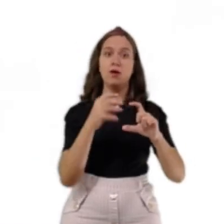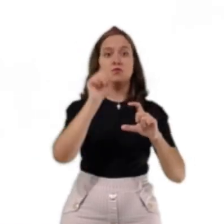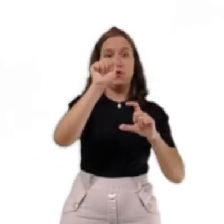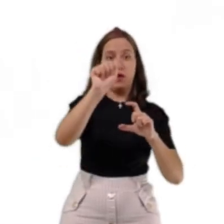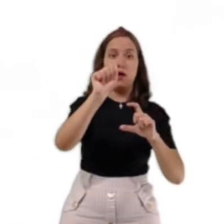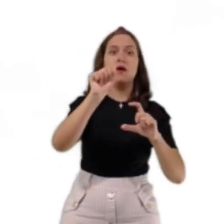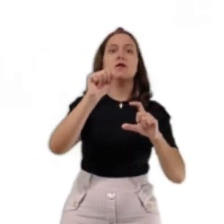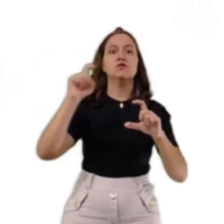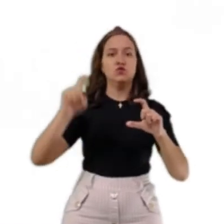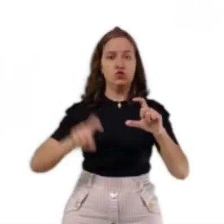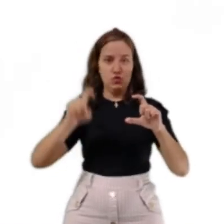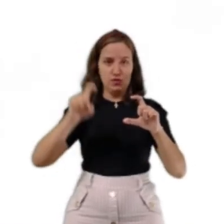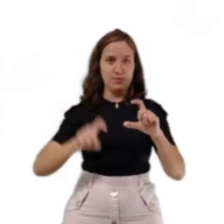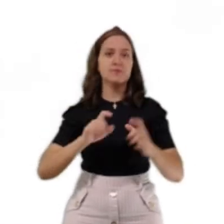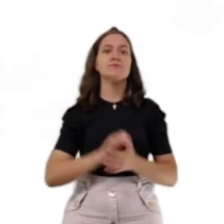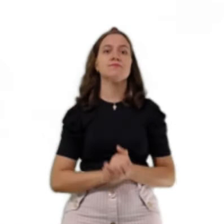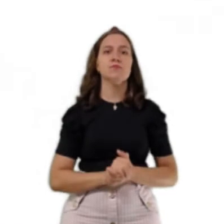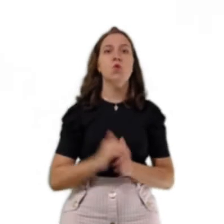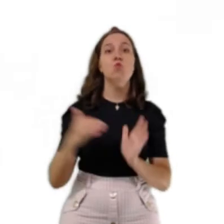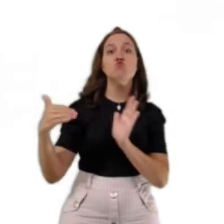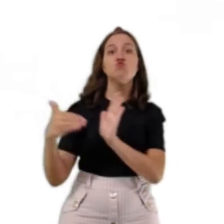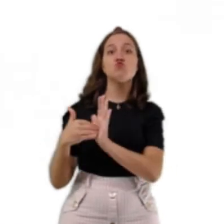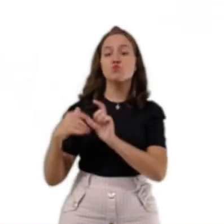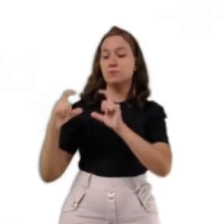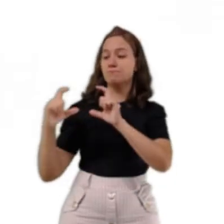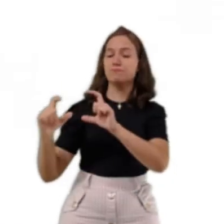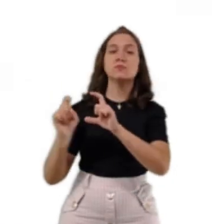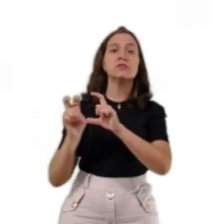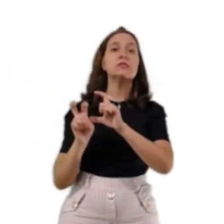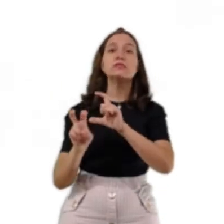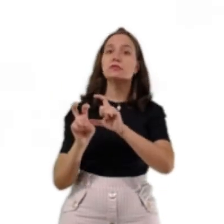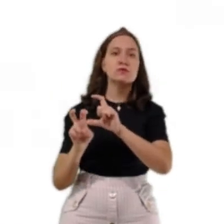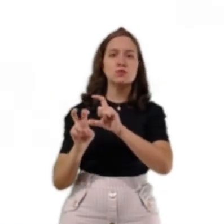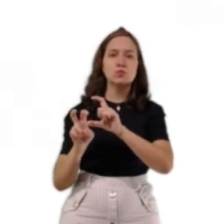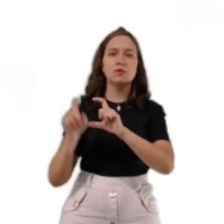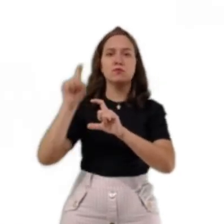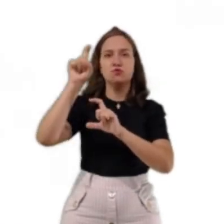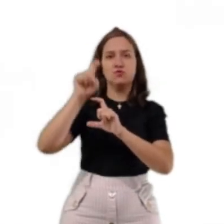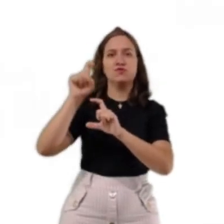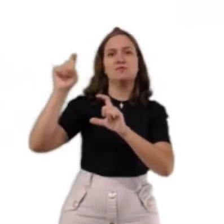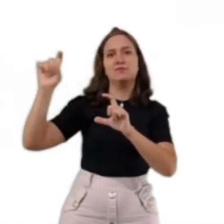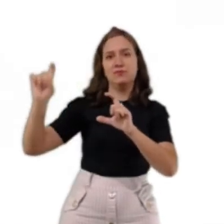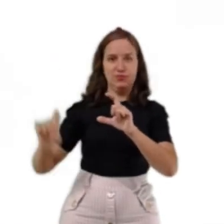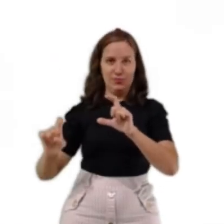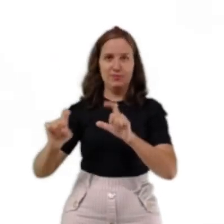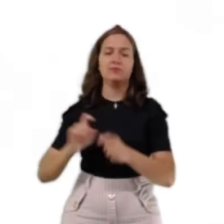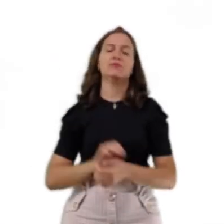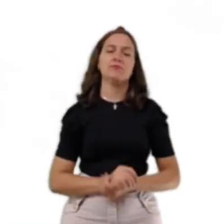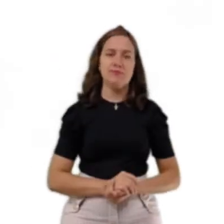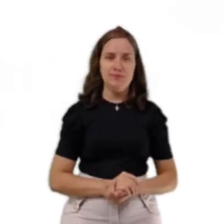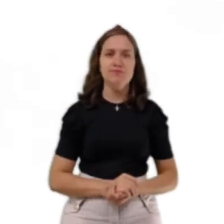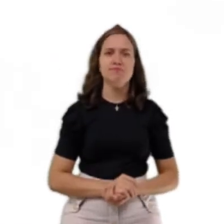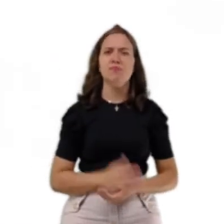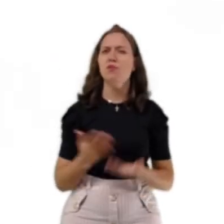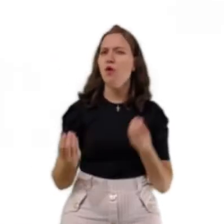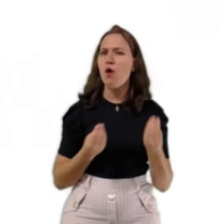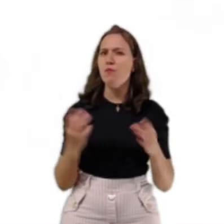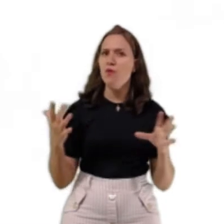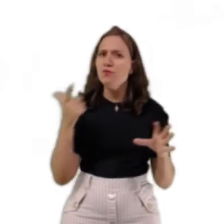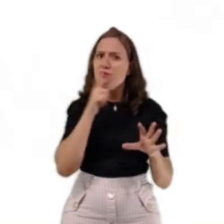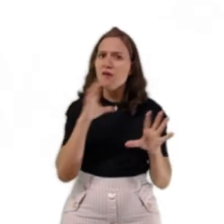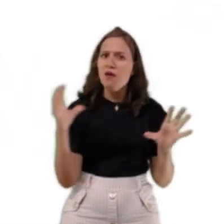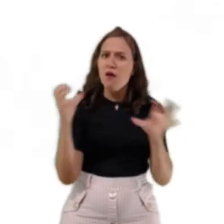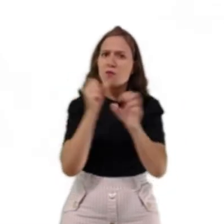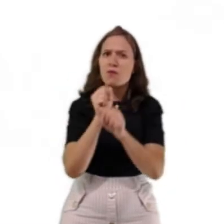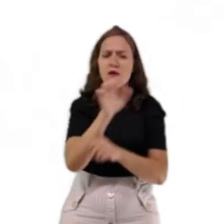a o x e por fim eu tenho uma figura 5 creches cursos para a gente calcular a